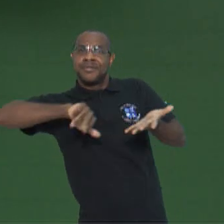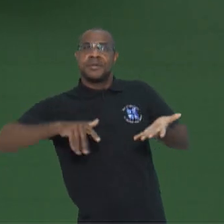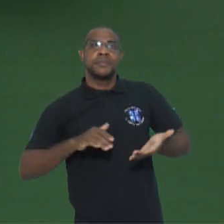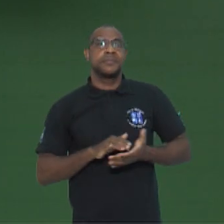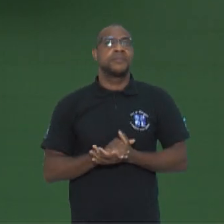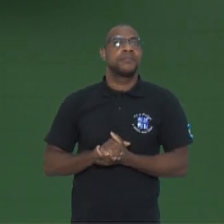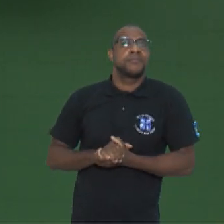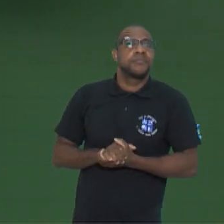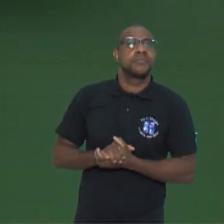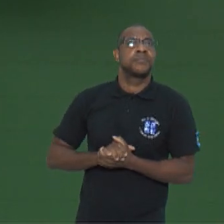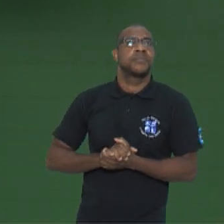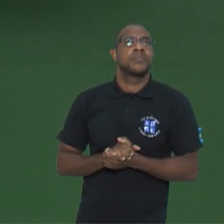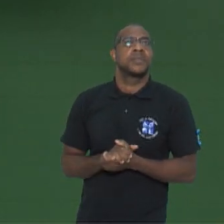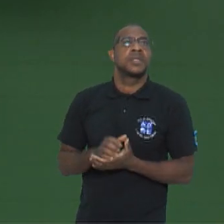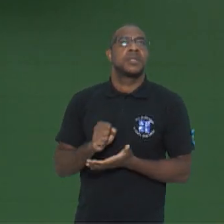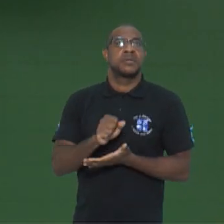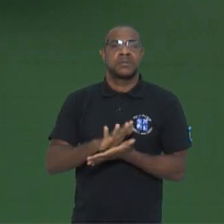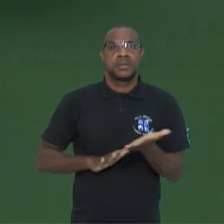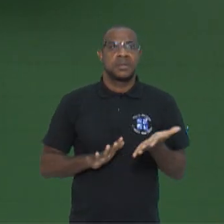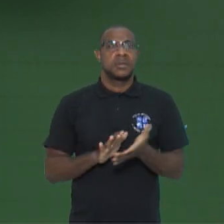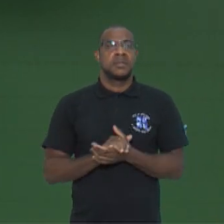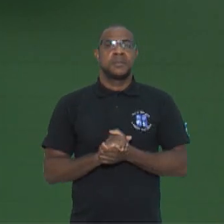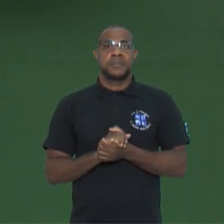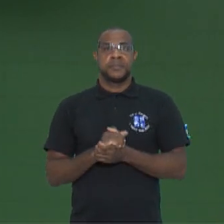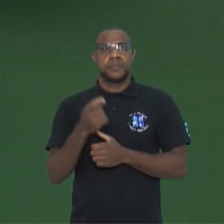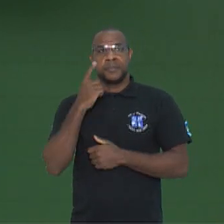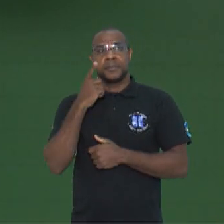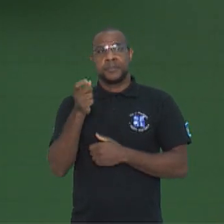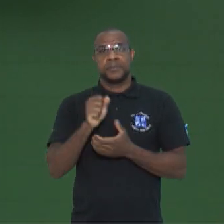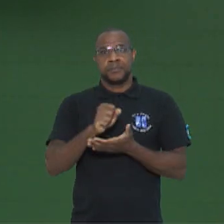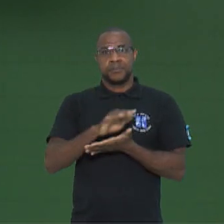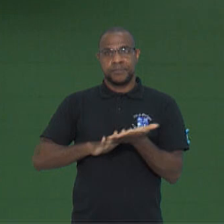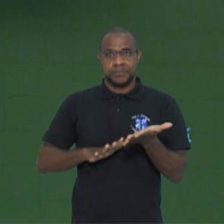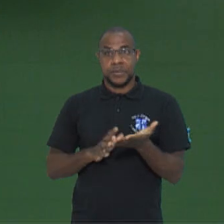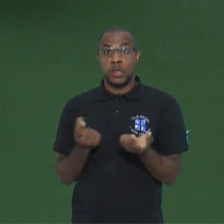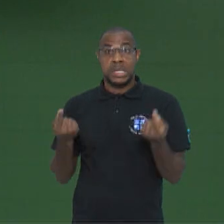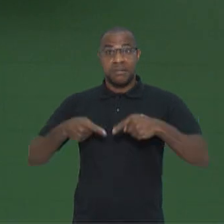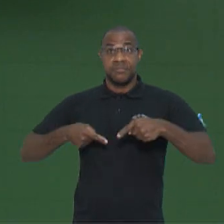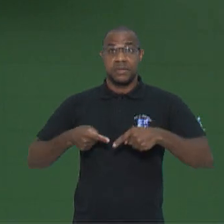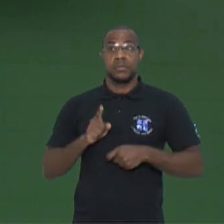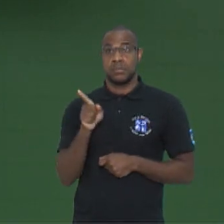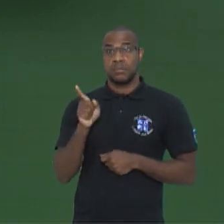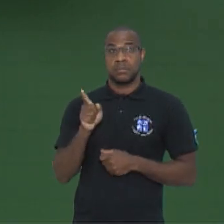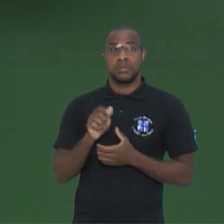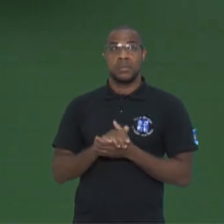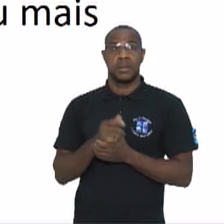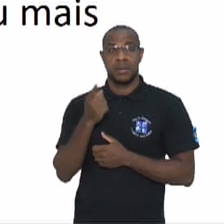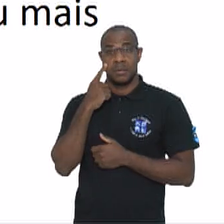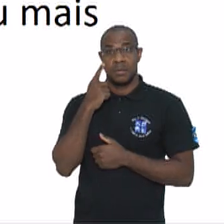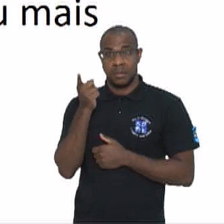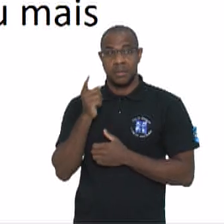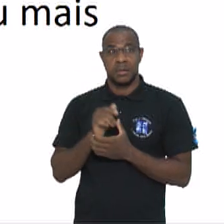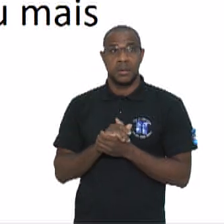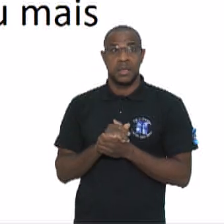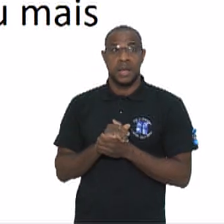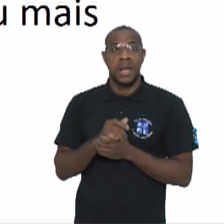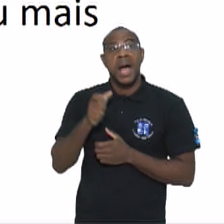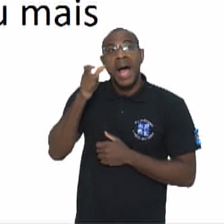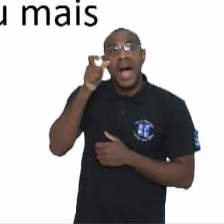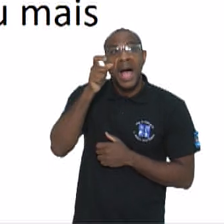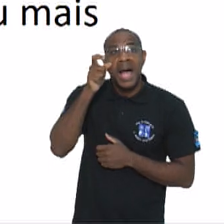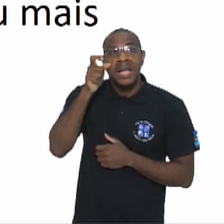não é? Bem, agora, né, uma atividade que é um desafio. O desafio é o seguinte: assista um